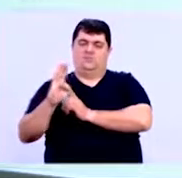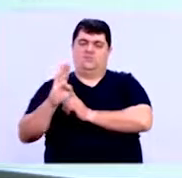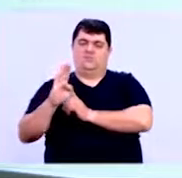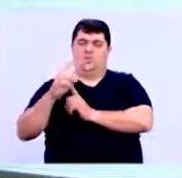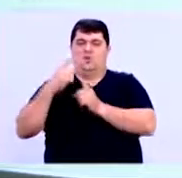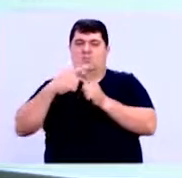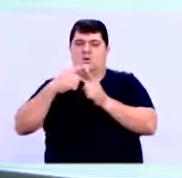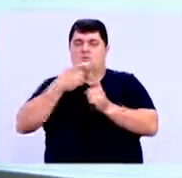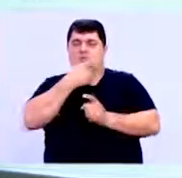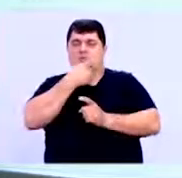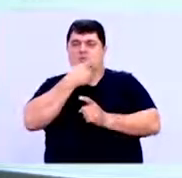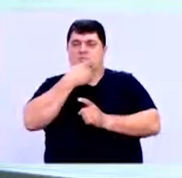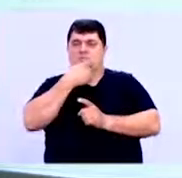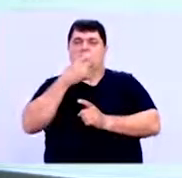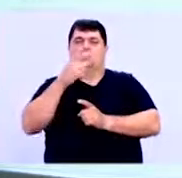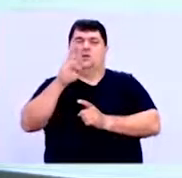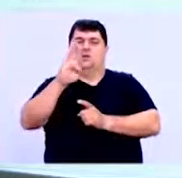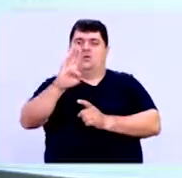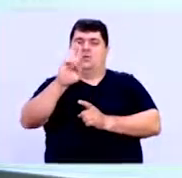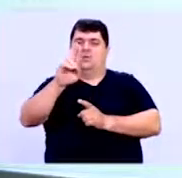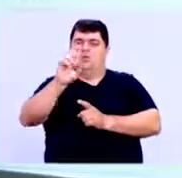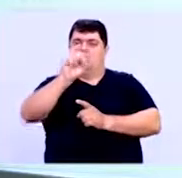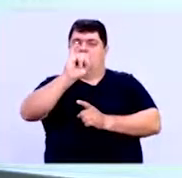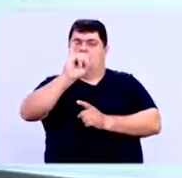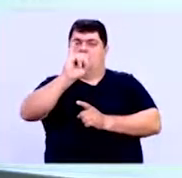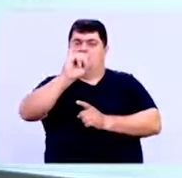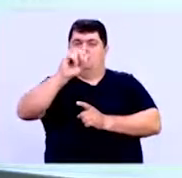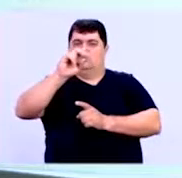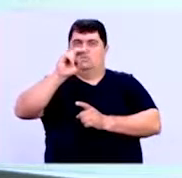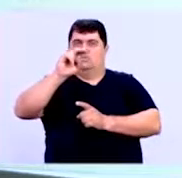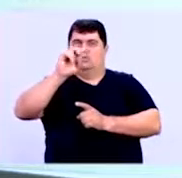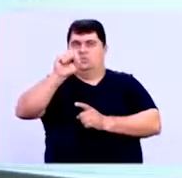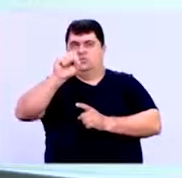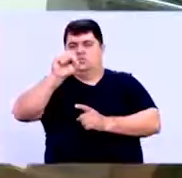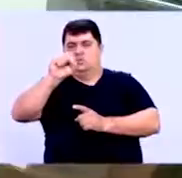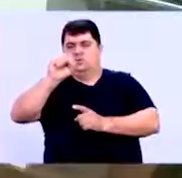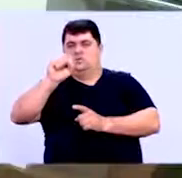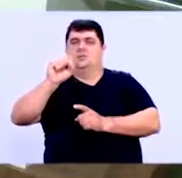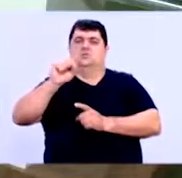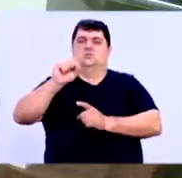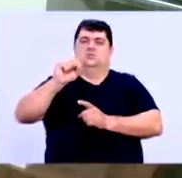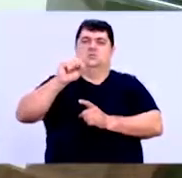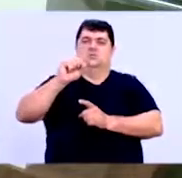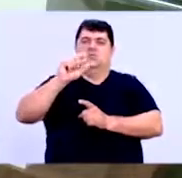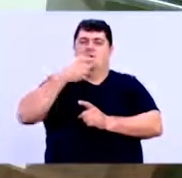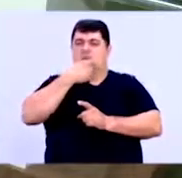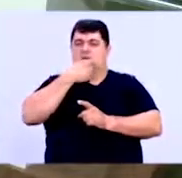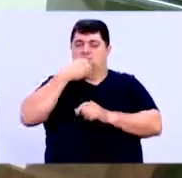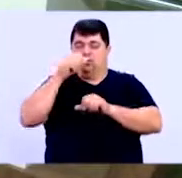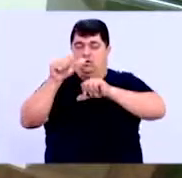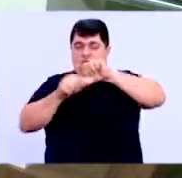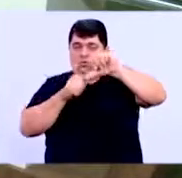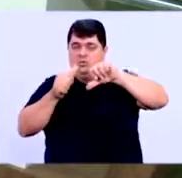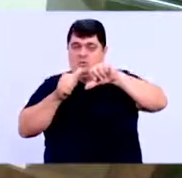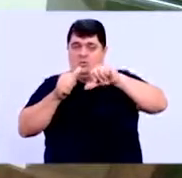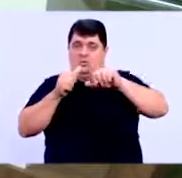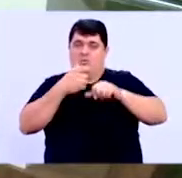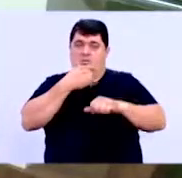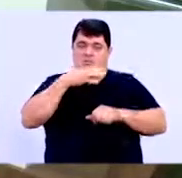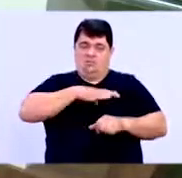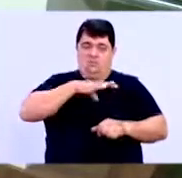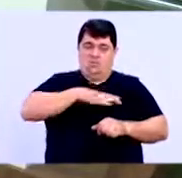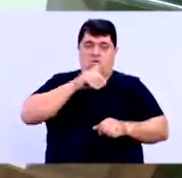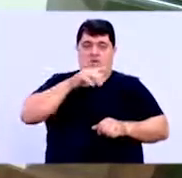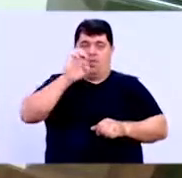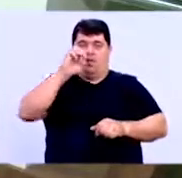uma empresa e outra, que uma empresa necessariamente pode ser cliente de outra. Certo, professora? Sim. Tudo bem? Tranquilo. Algum